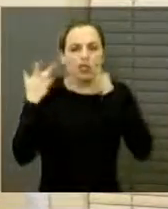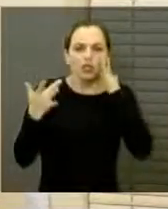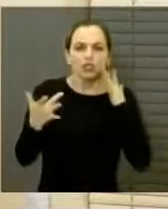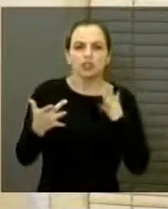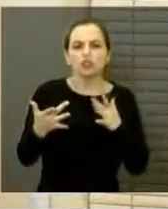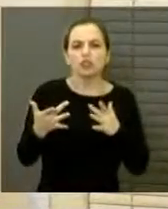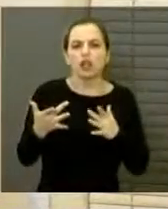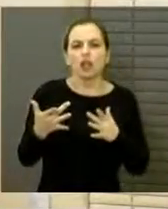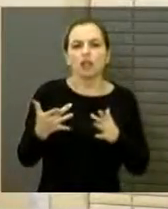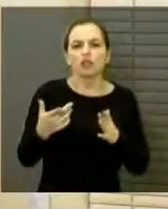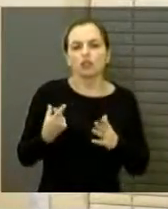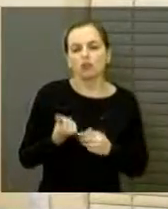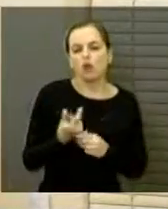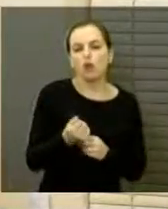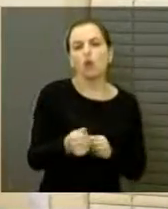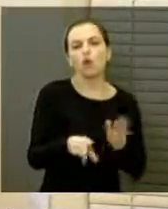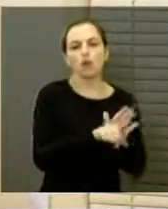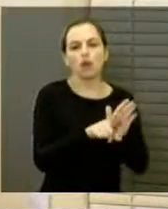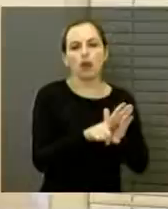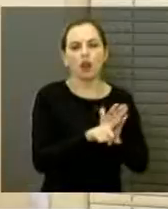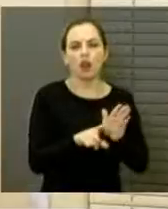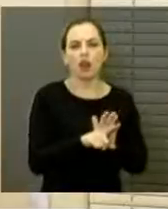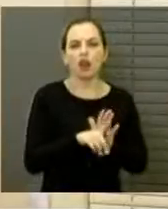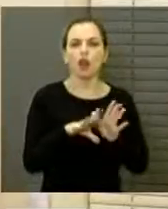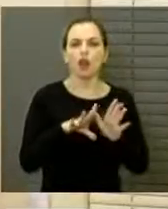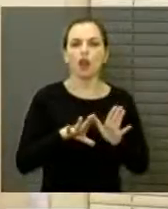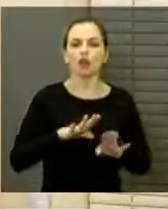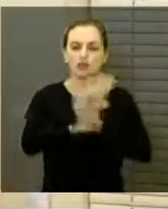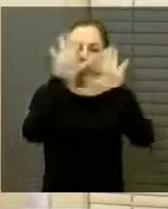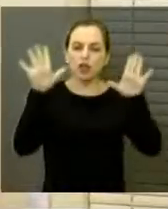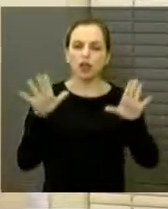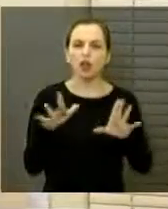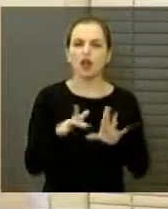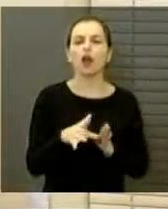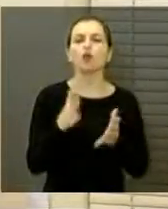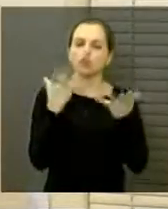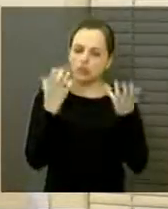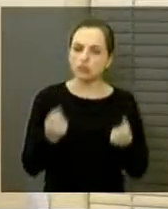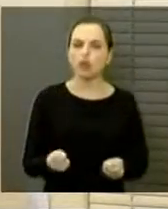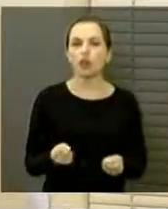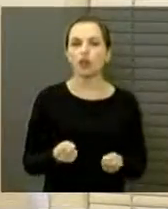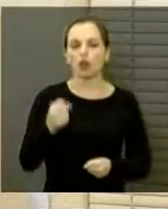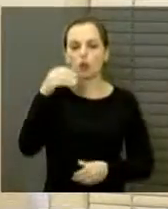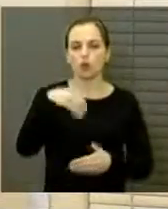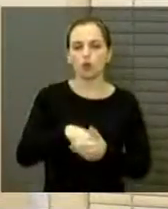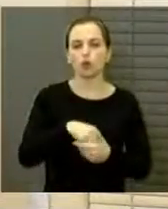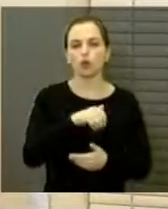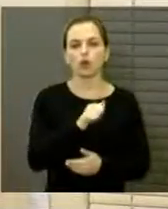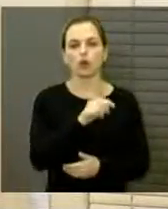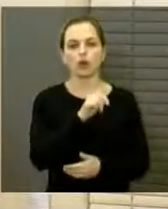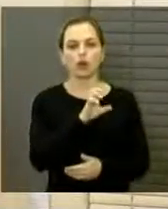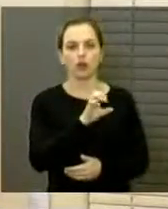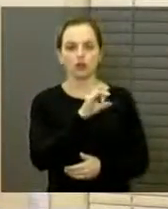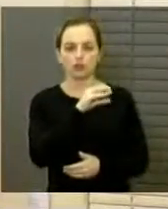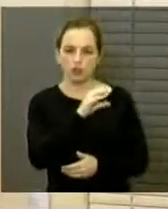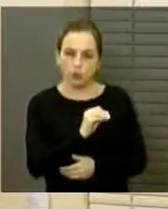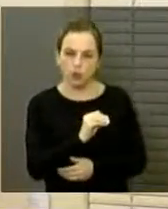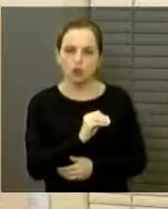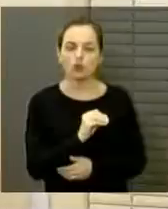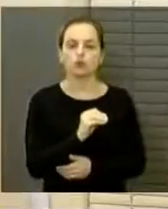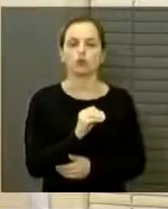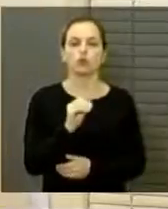Lei Rouanet se declararam favoráveis à campanha, à candidatura do Aécio Neves? Ou